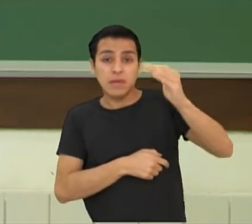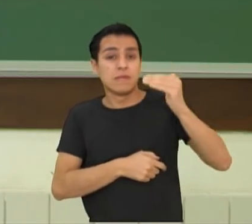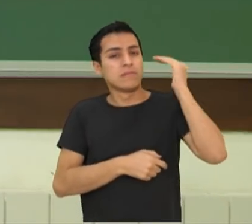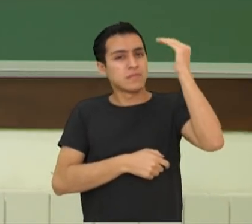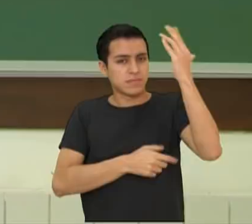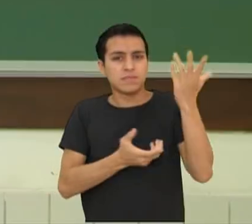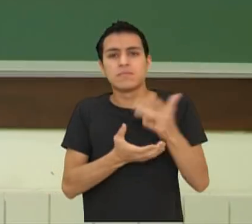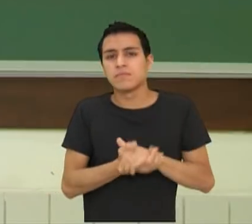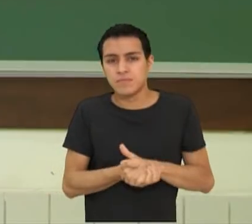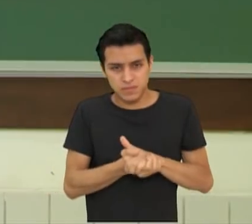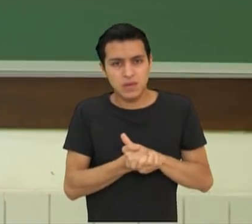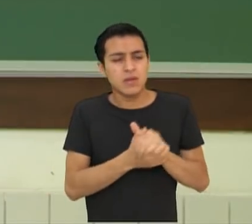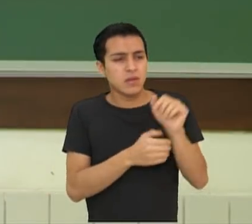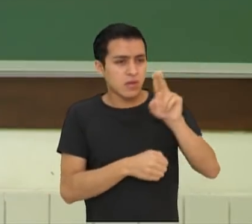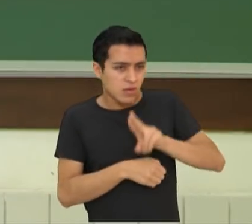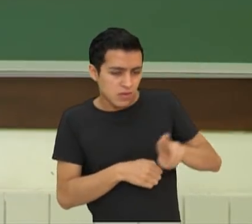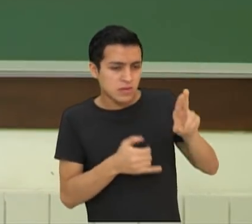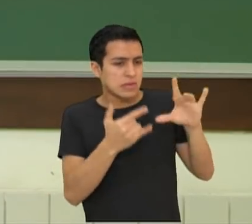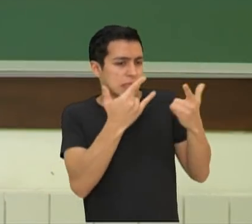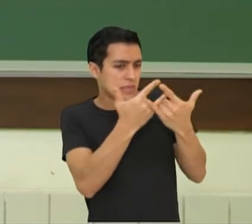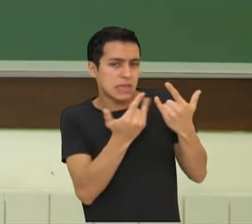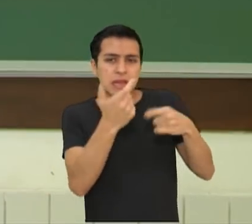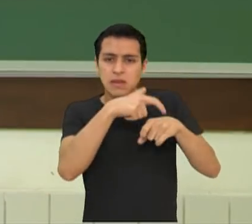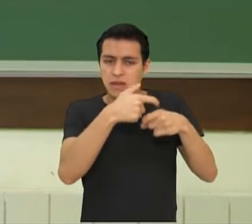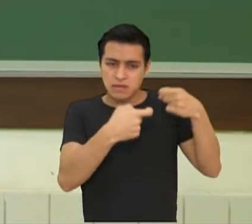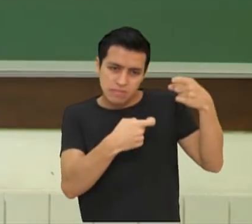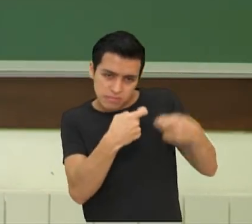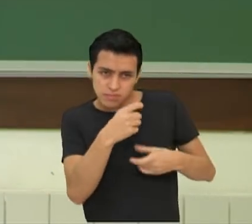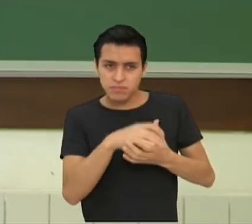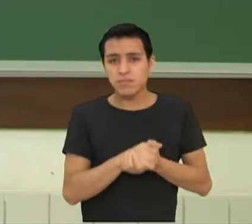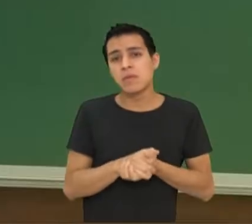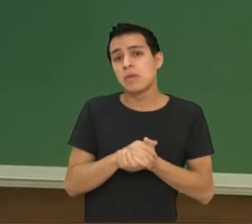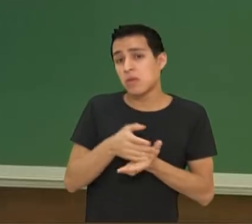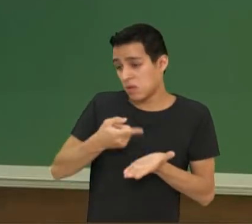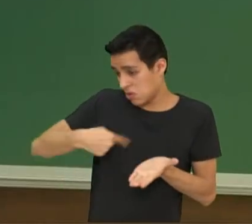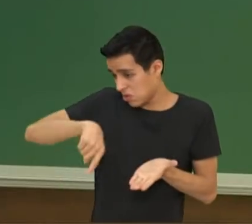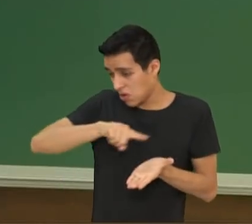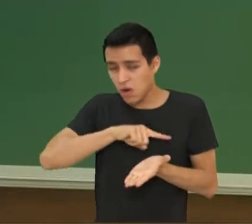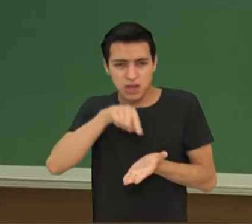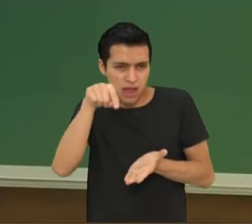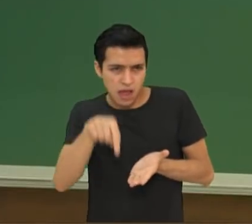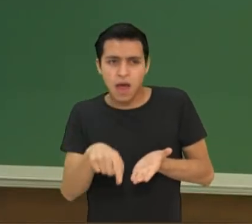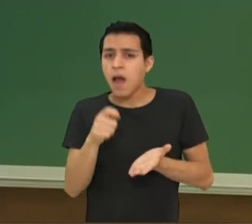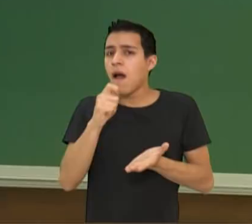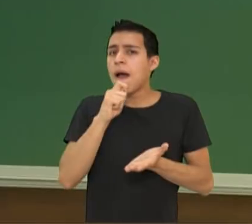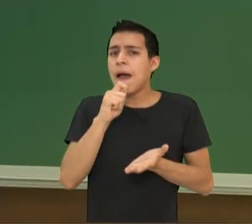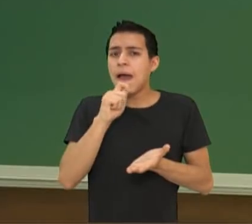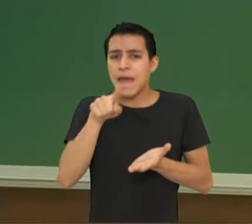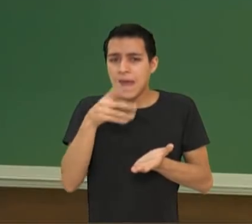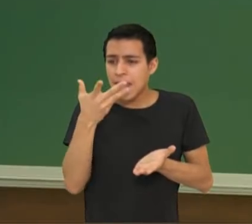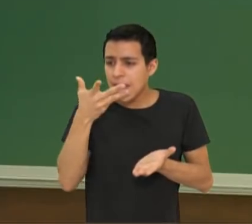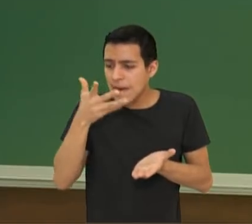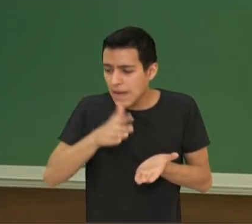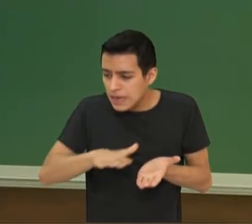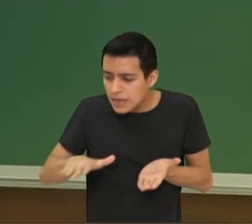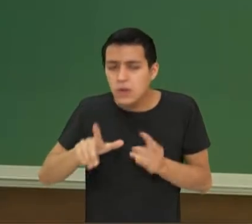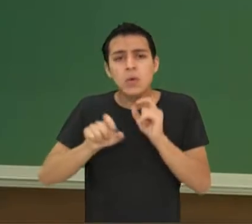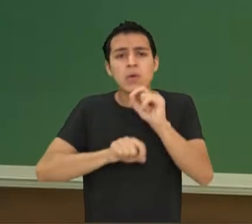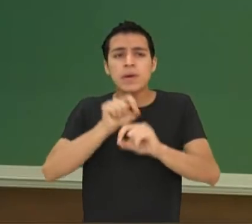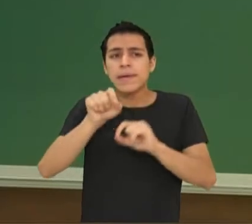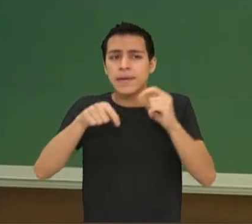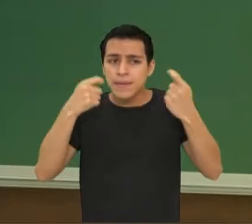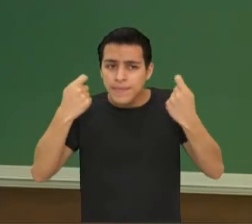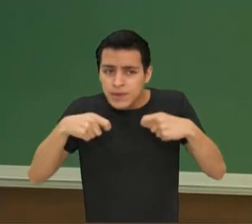dos adultos, usar preservativo na relação sexual. Mas no nosso caso aqui, que ainda somos crianças, nós temos que